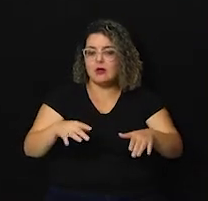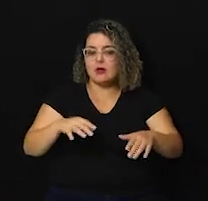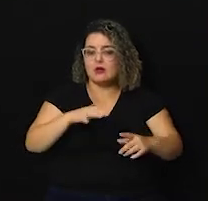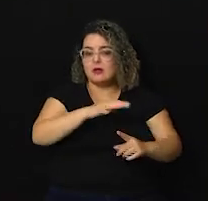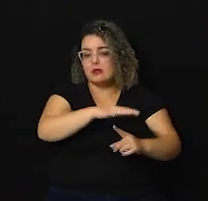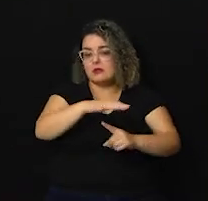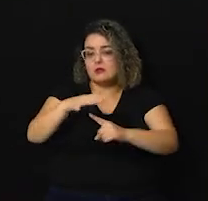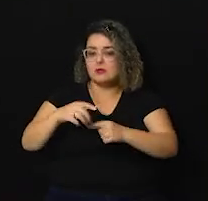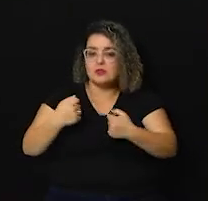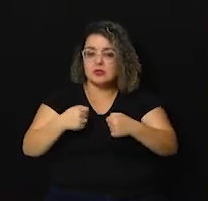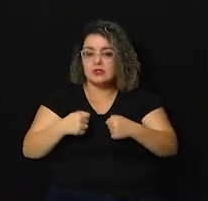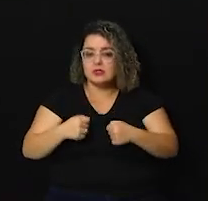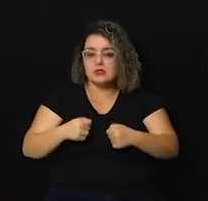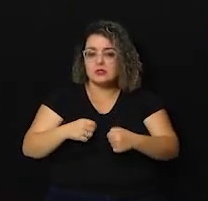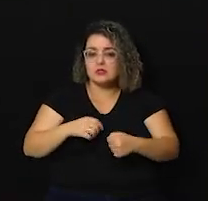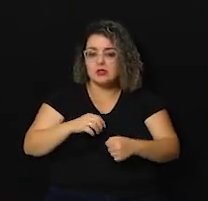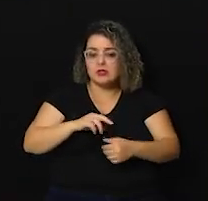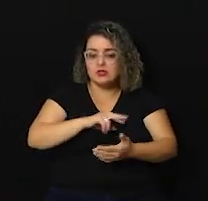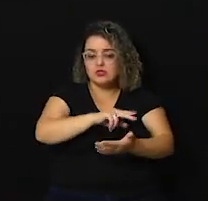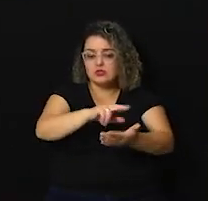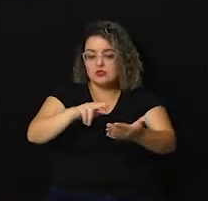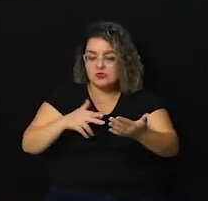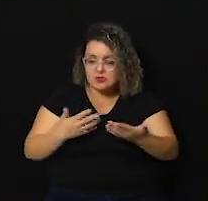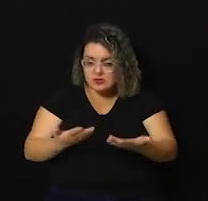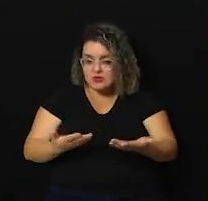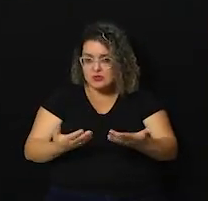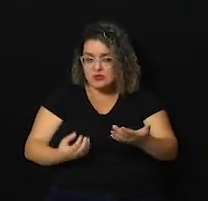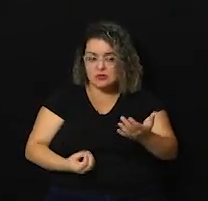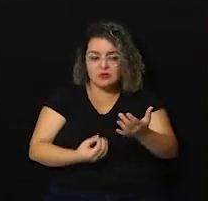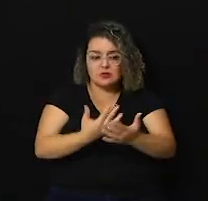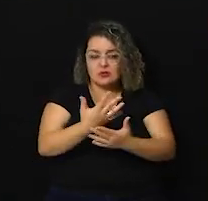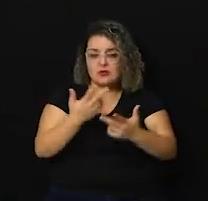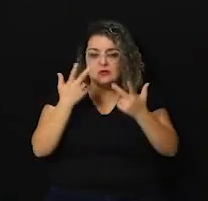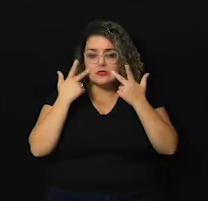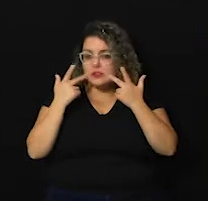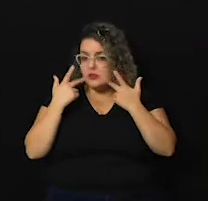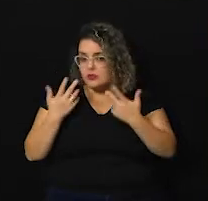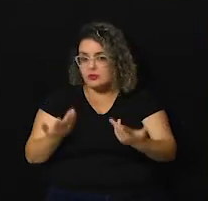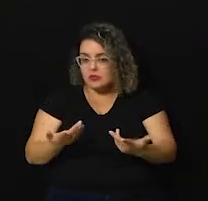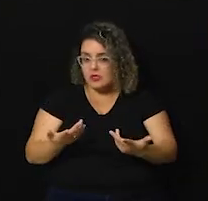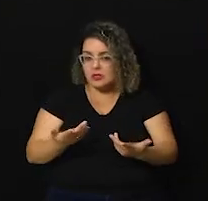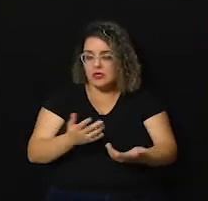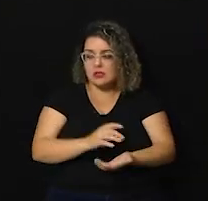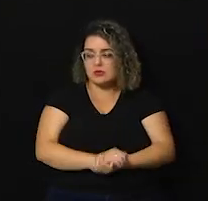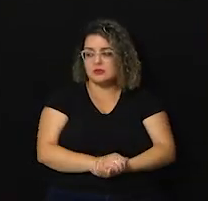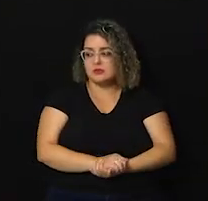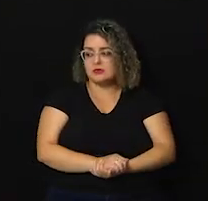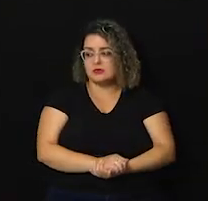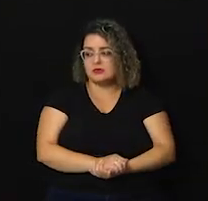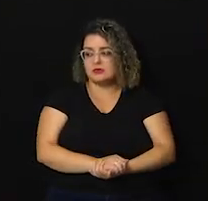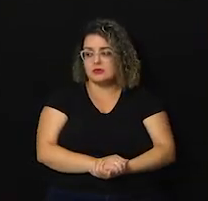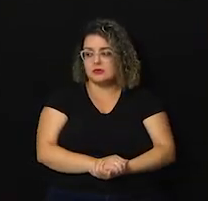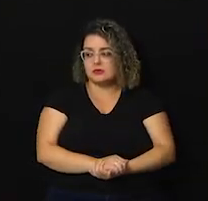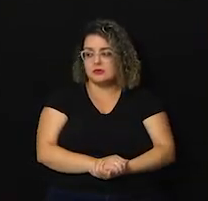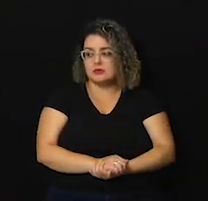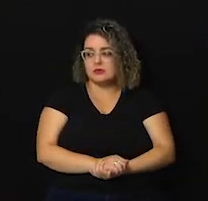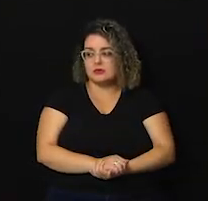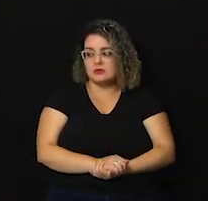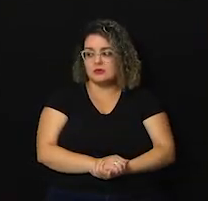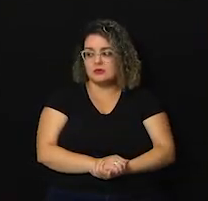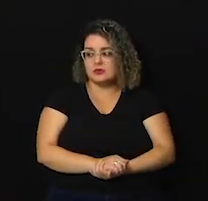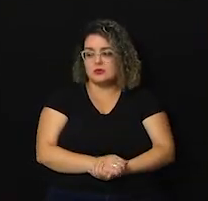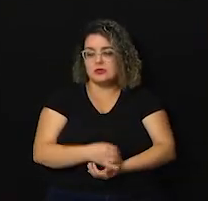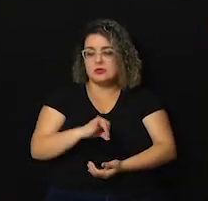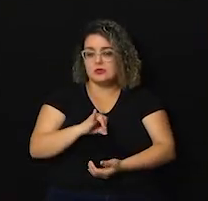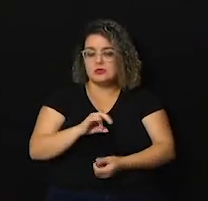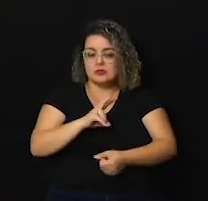da diversidade para ser capaz de produzir novas defesas naturais. Então, você, além de não proteger